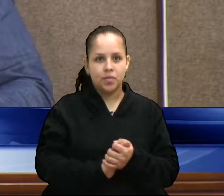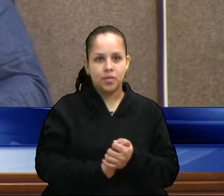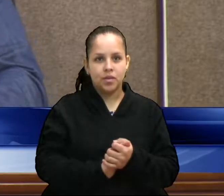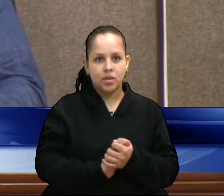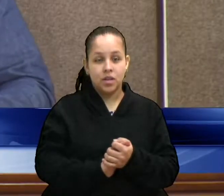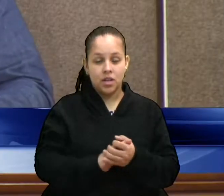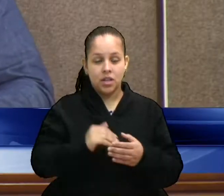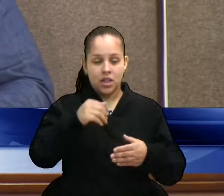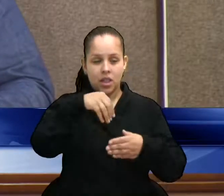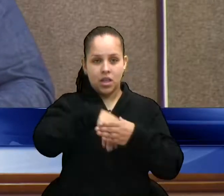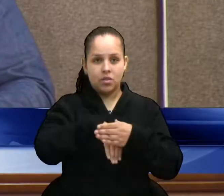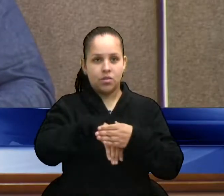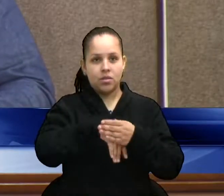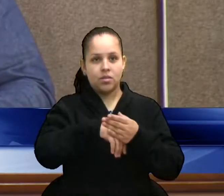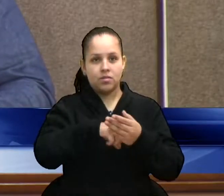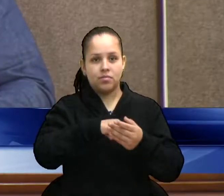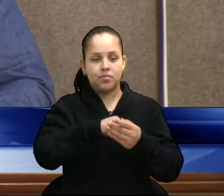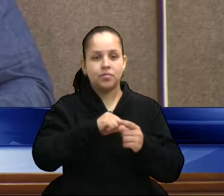uma das